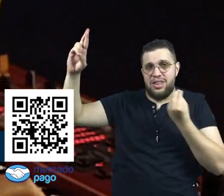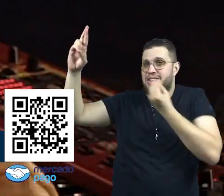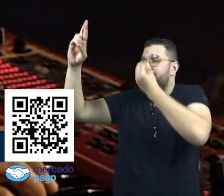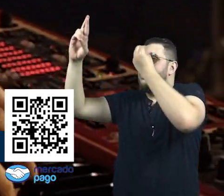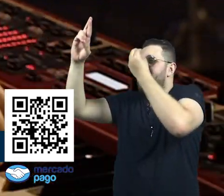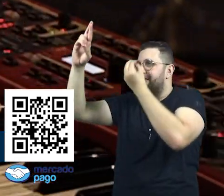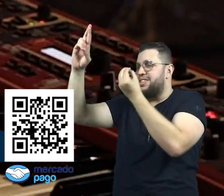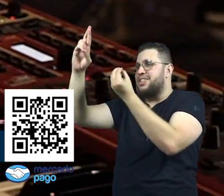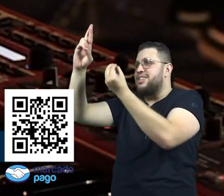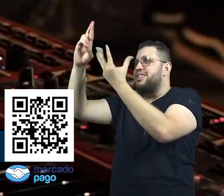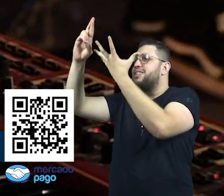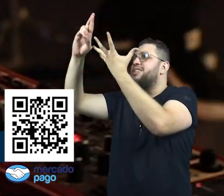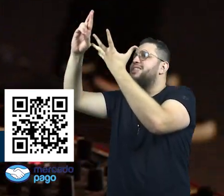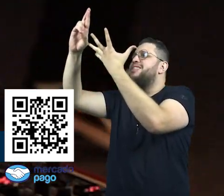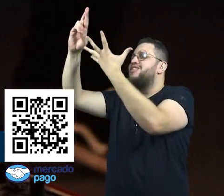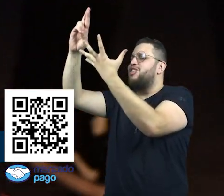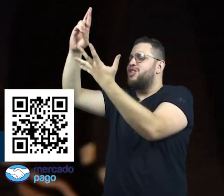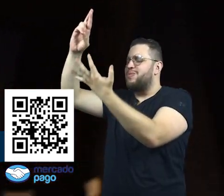Entregamos nosso